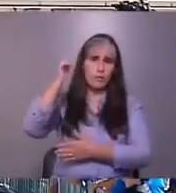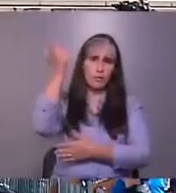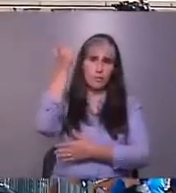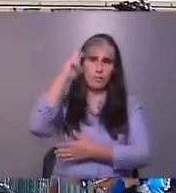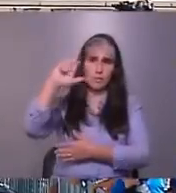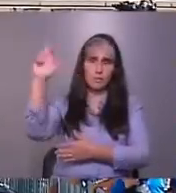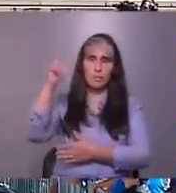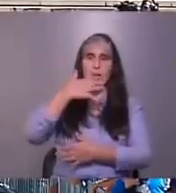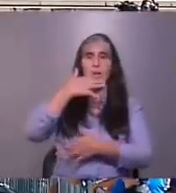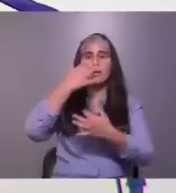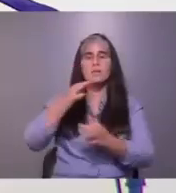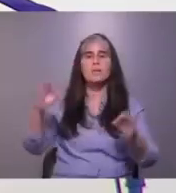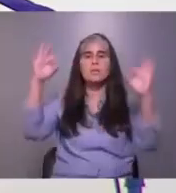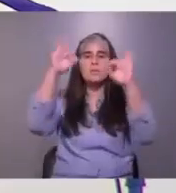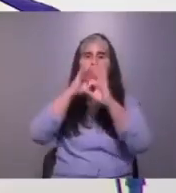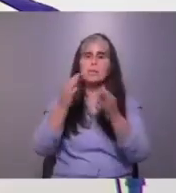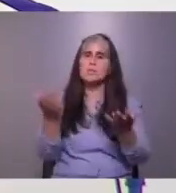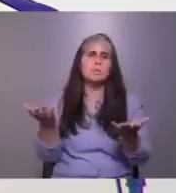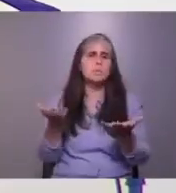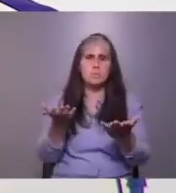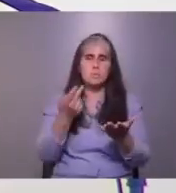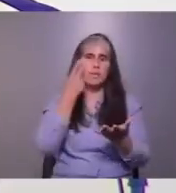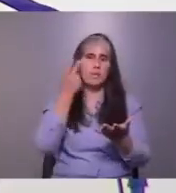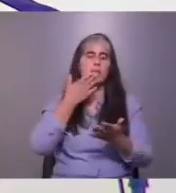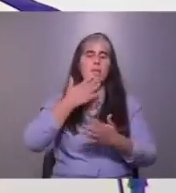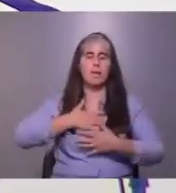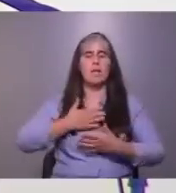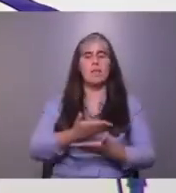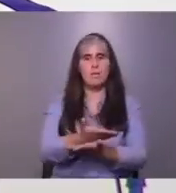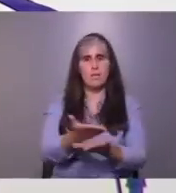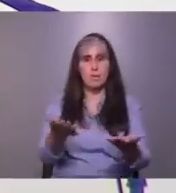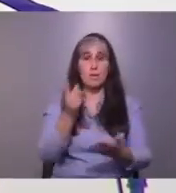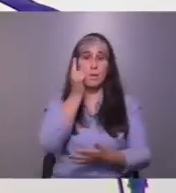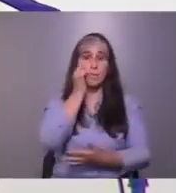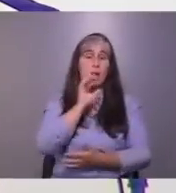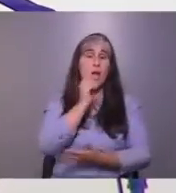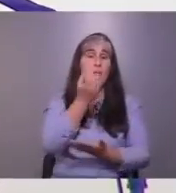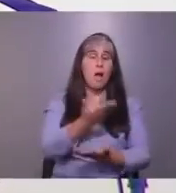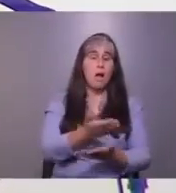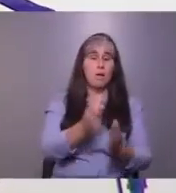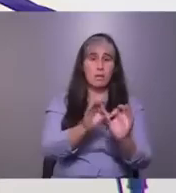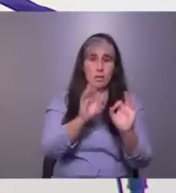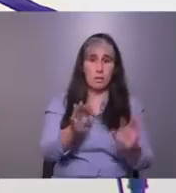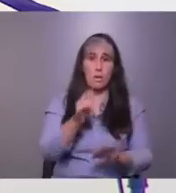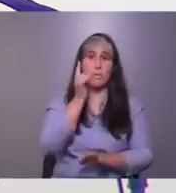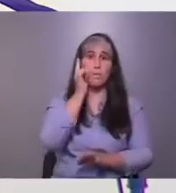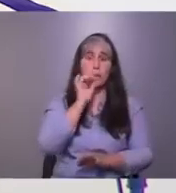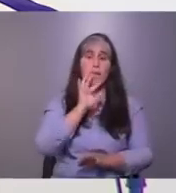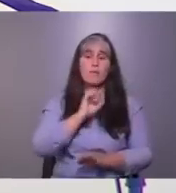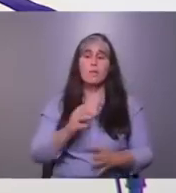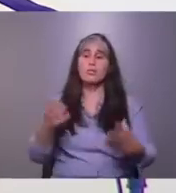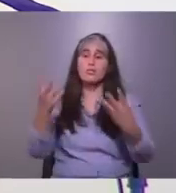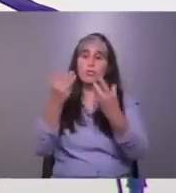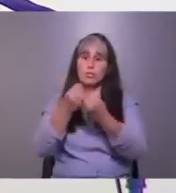Creio no Espírito Santo, Senhor que dá a vida, e procede do Pai e do Filho, e com o Pai e o Filho